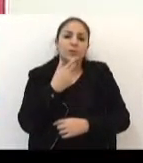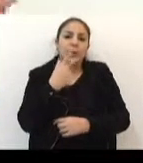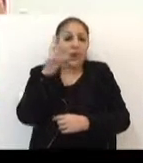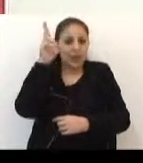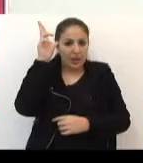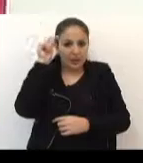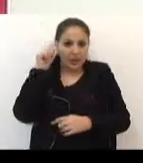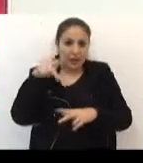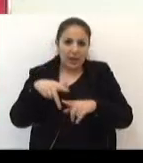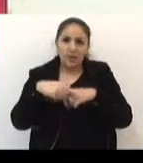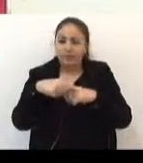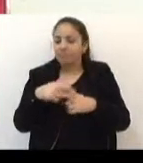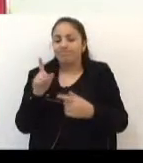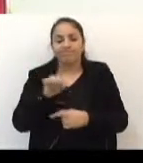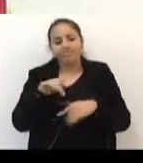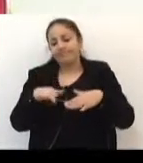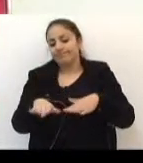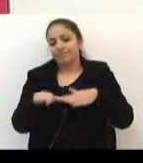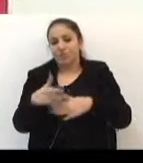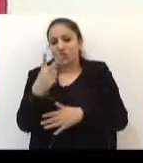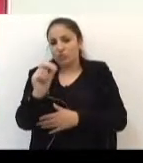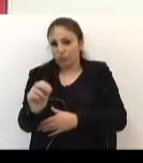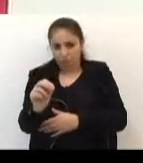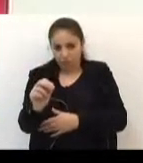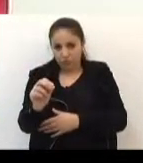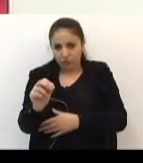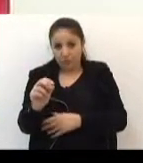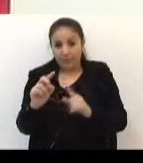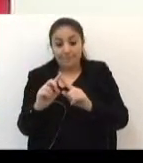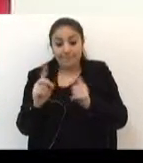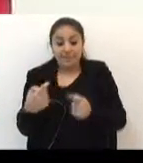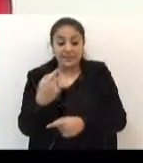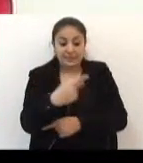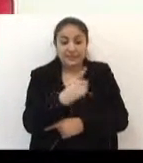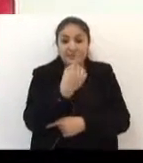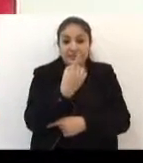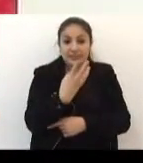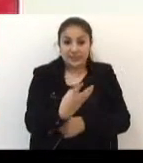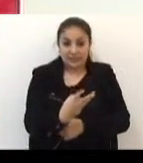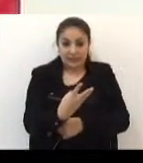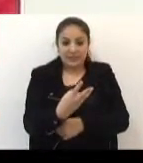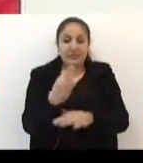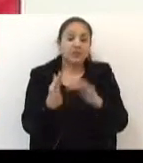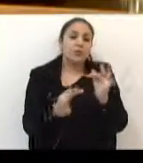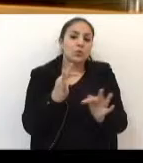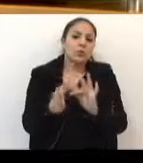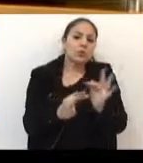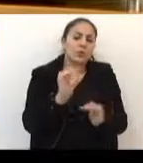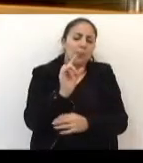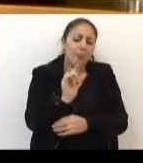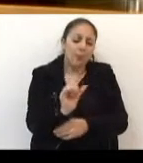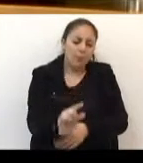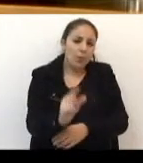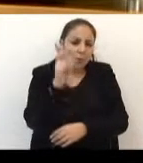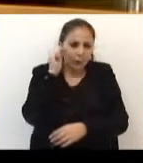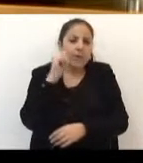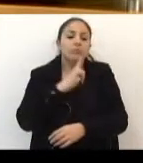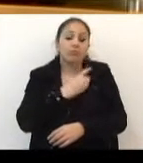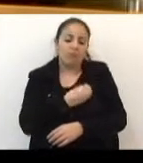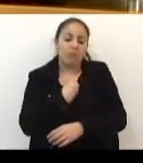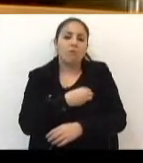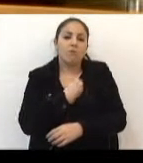cavalos não vão desfilar no dia 20, mas agora no dia 13, em função de ser uma menor quantidade, eles estarão na